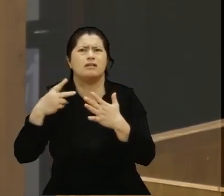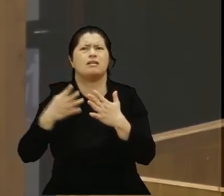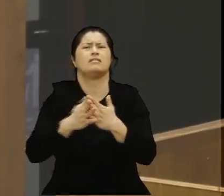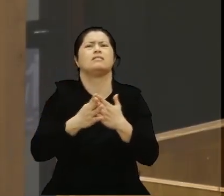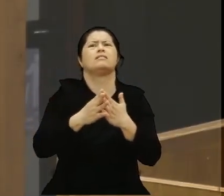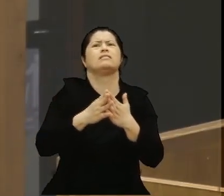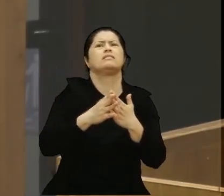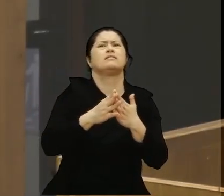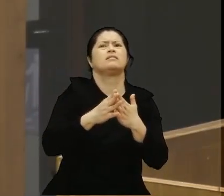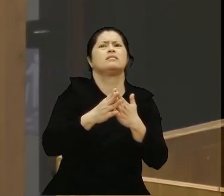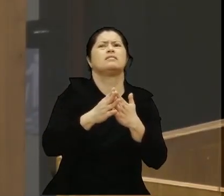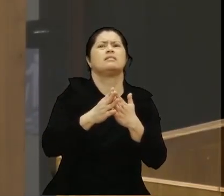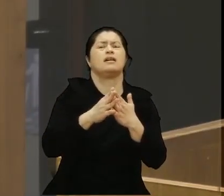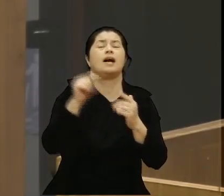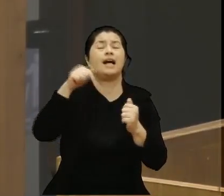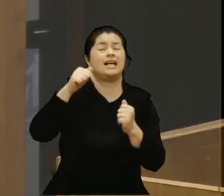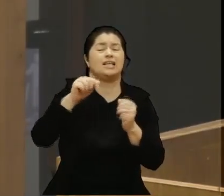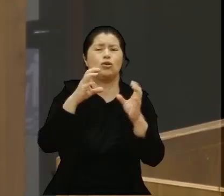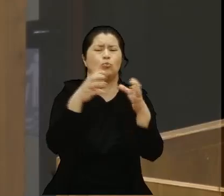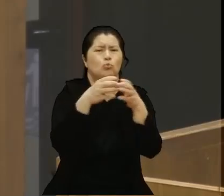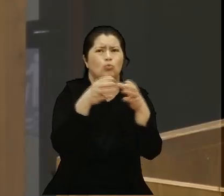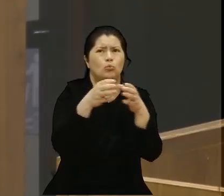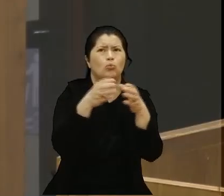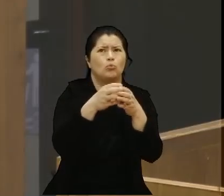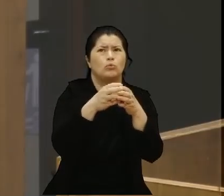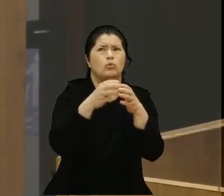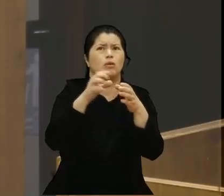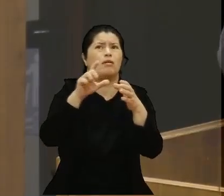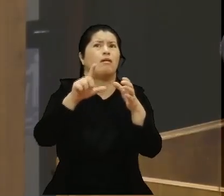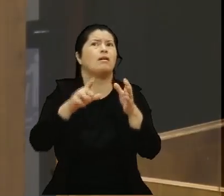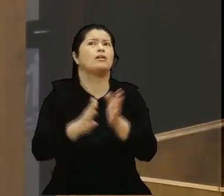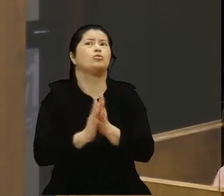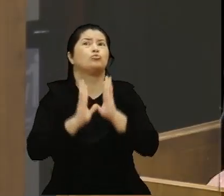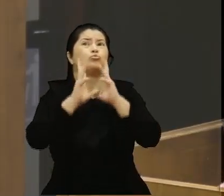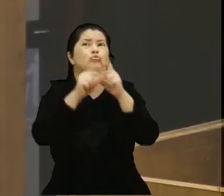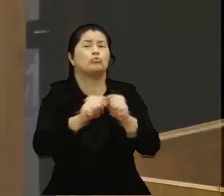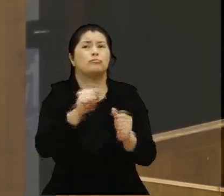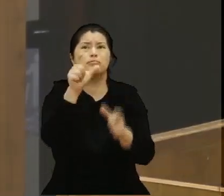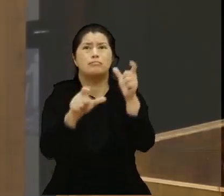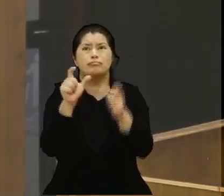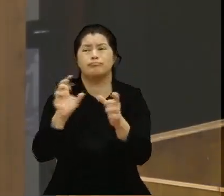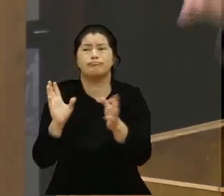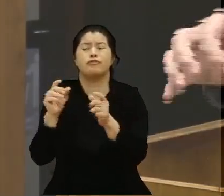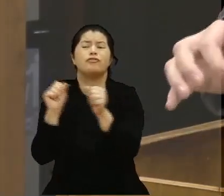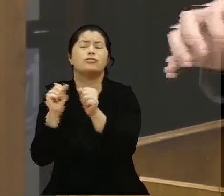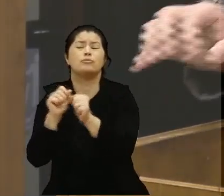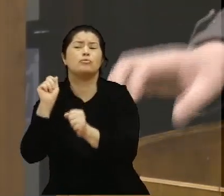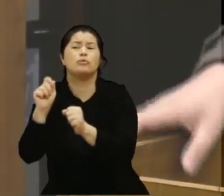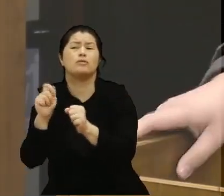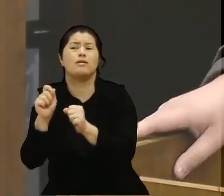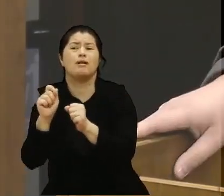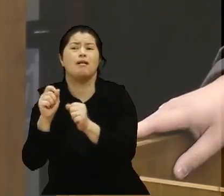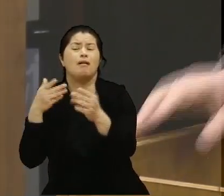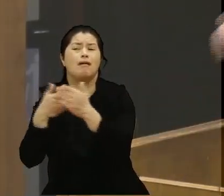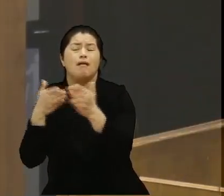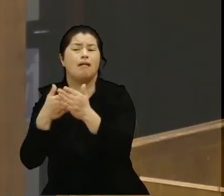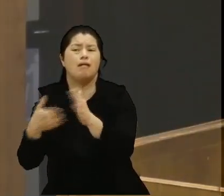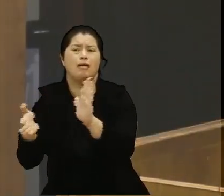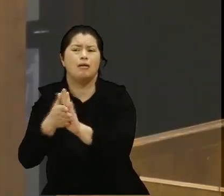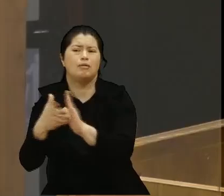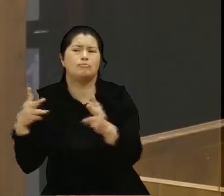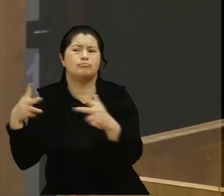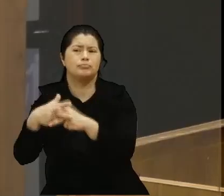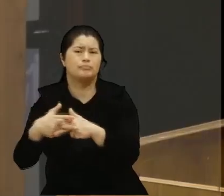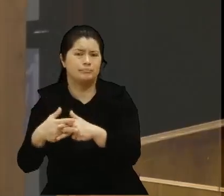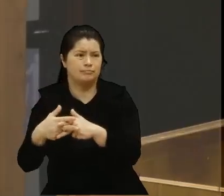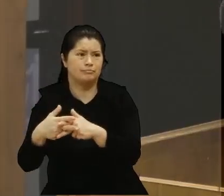PCdoB, familiar aqui de uma turma aqui, Lídice de Mata do PSB, toda a esquerda reunida lá fazendo o quê? Obstrução de pauta. Então